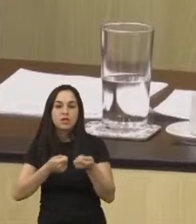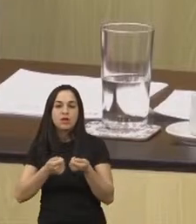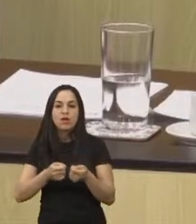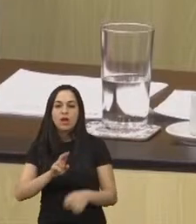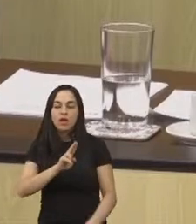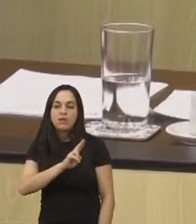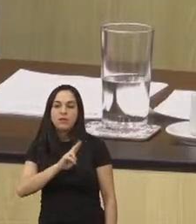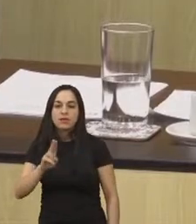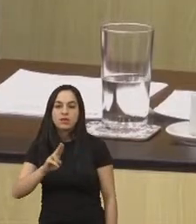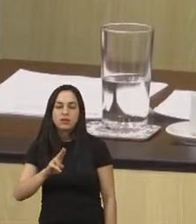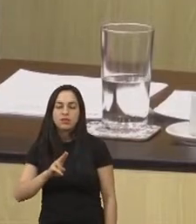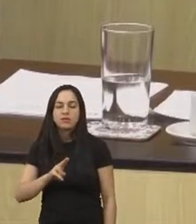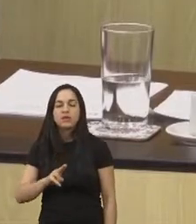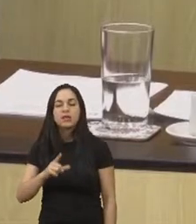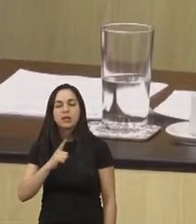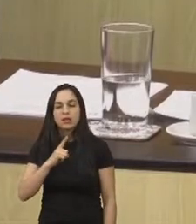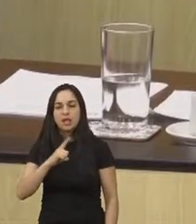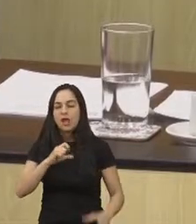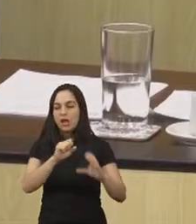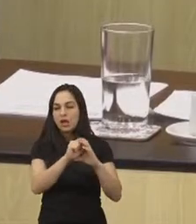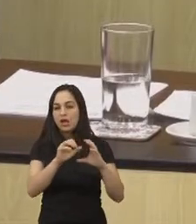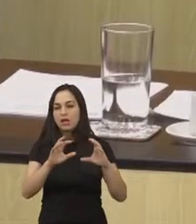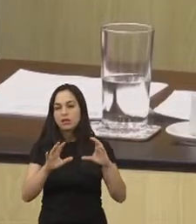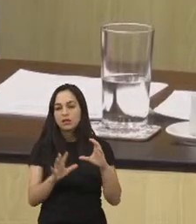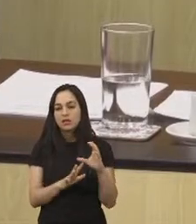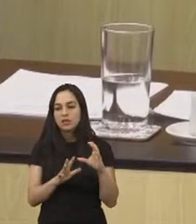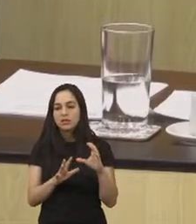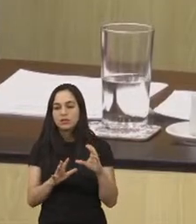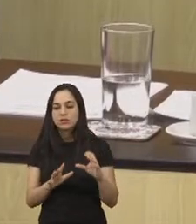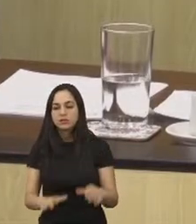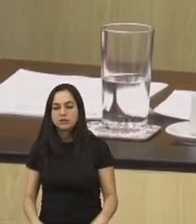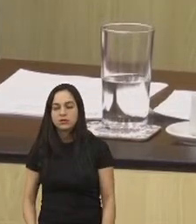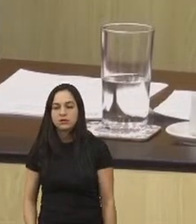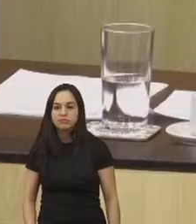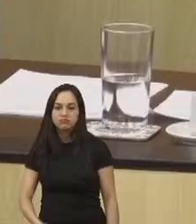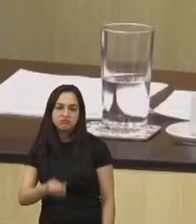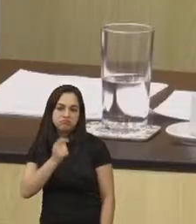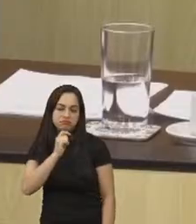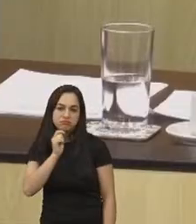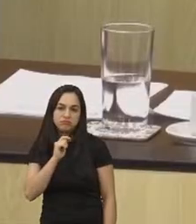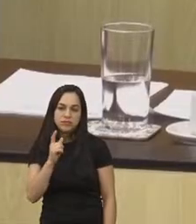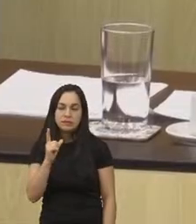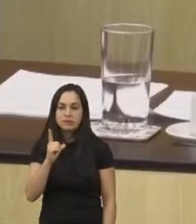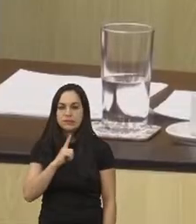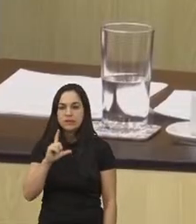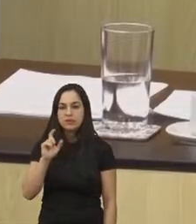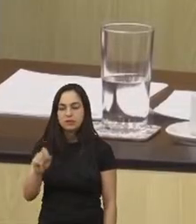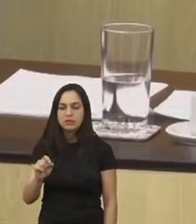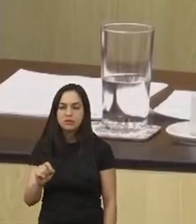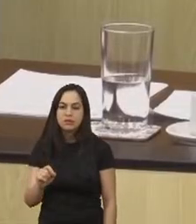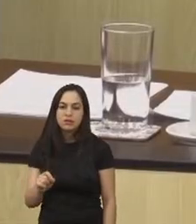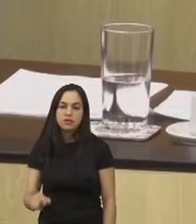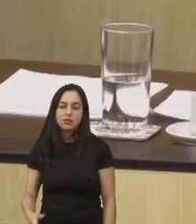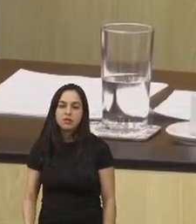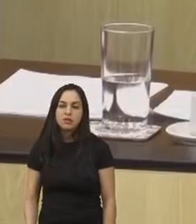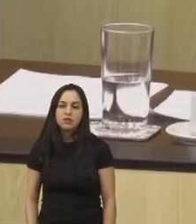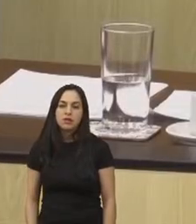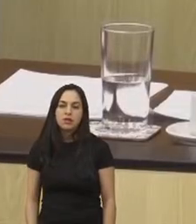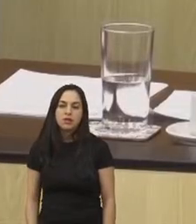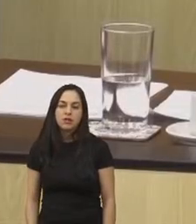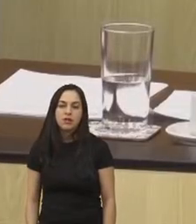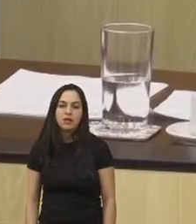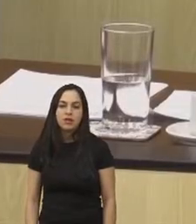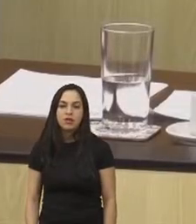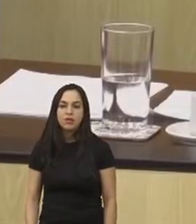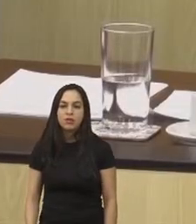e afasta a caracterização de nepotismo. 3. Existe no âmbito da Prefeitura Municipal algum procedimento